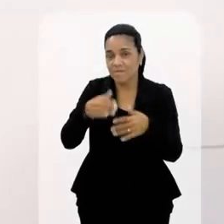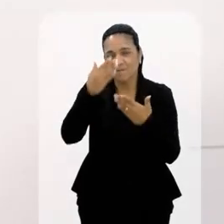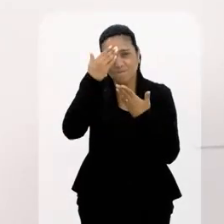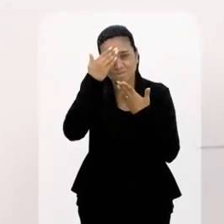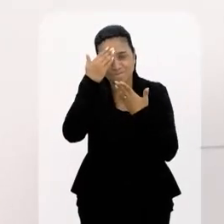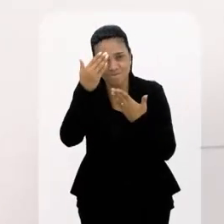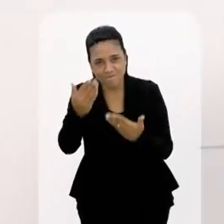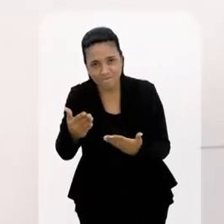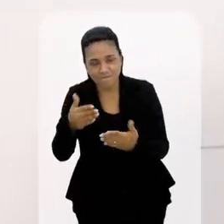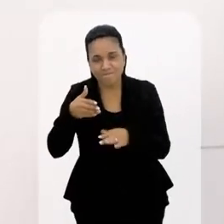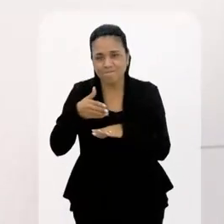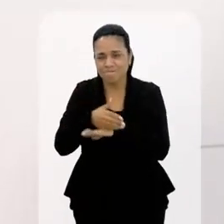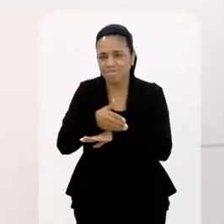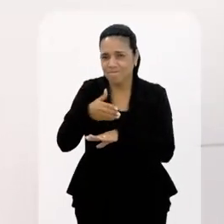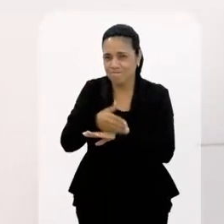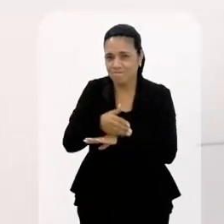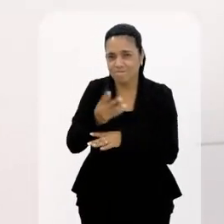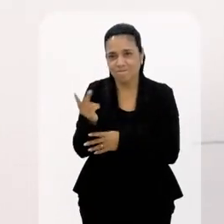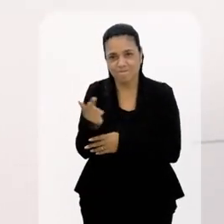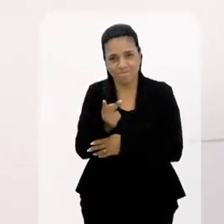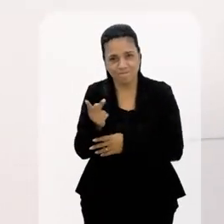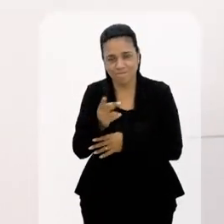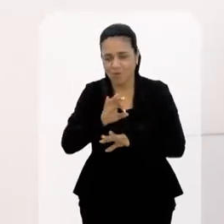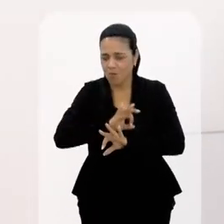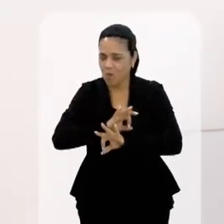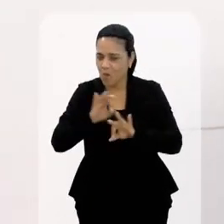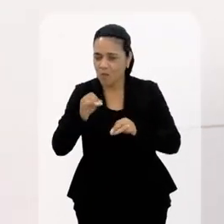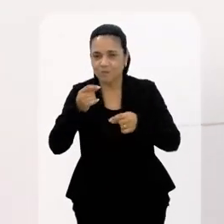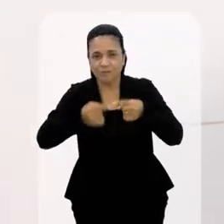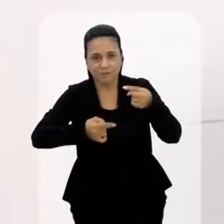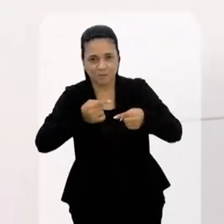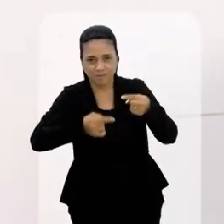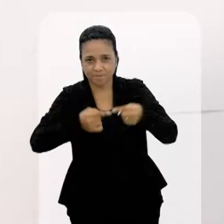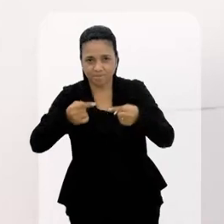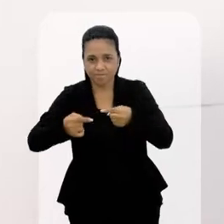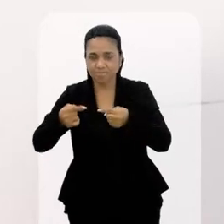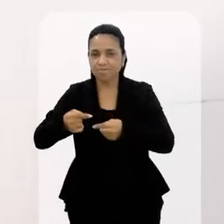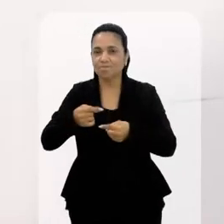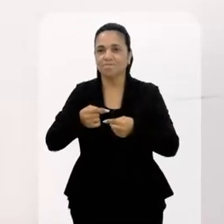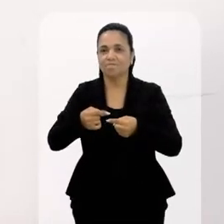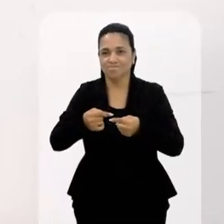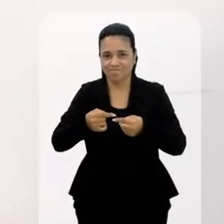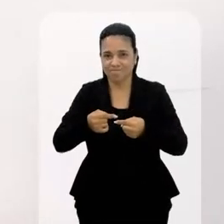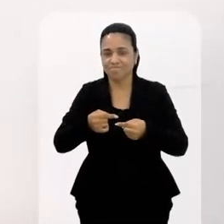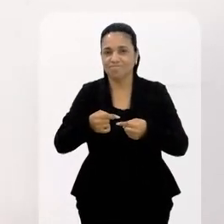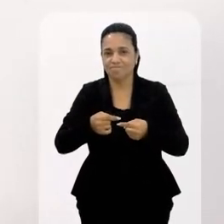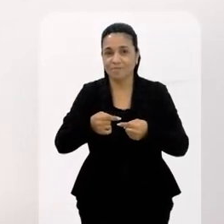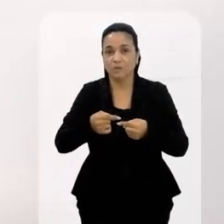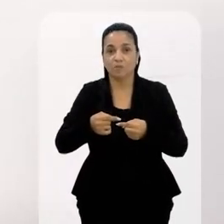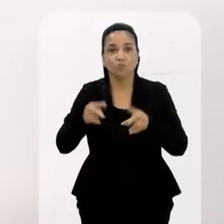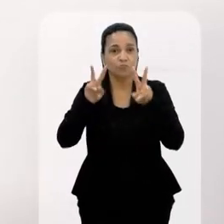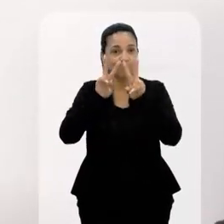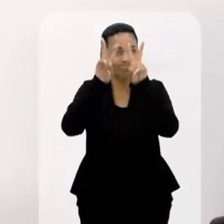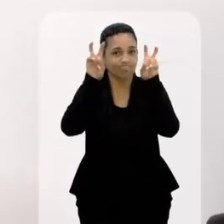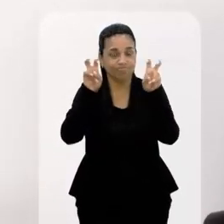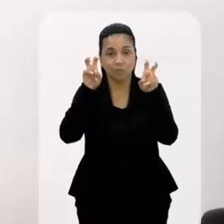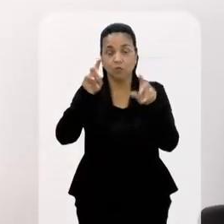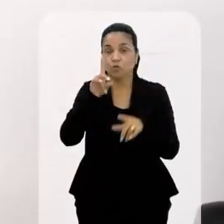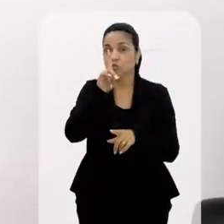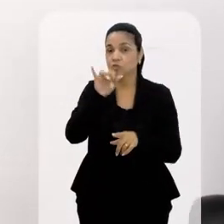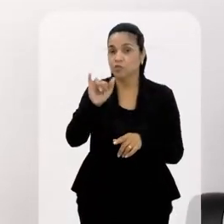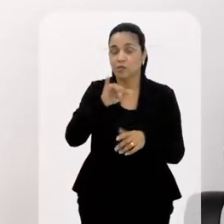fim. Agradecendo imensamente a participação dos dois, né? Foi um ótimo debate, trouxemos aqui a questão do